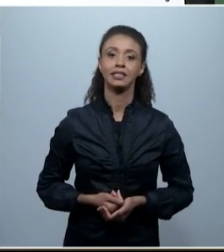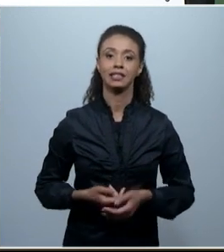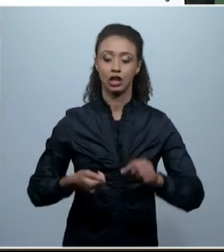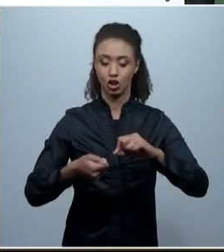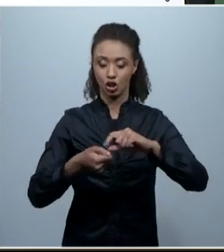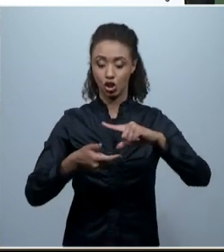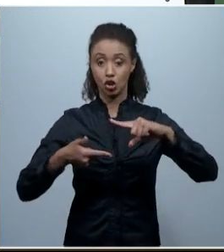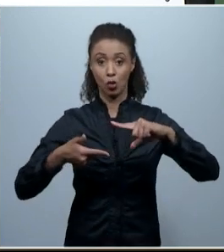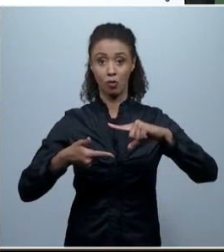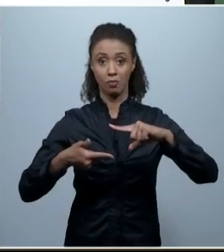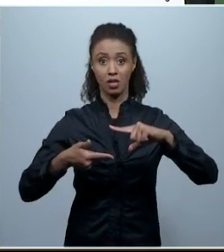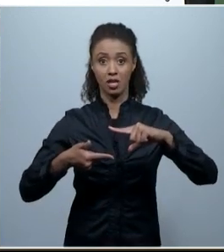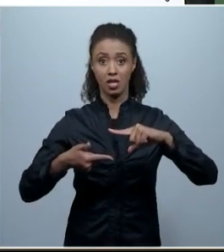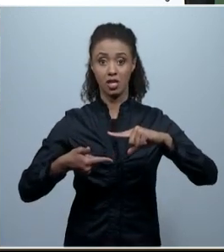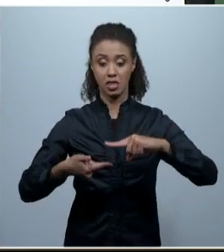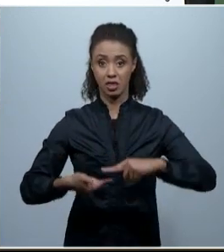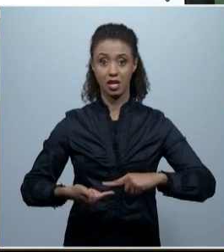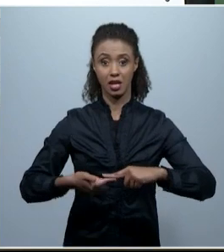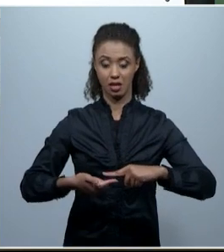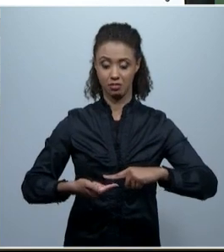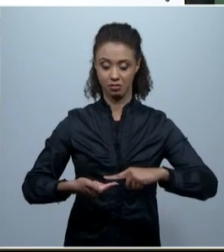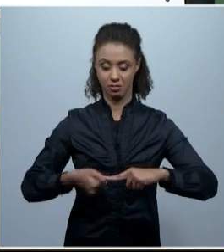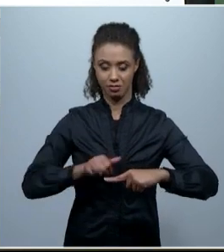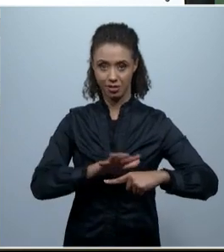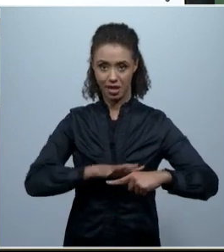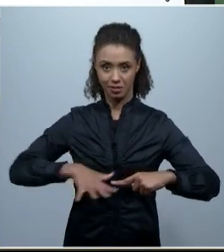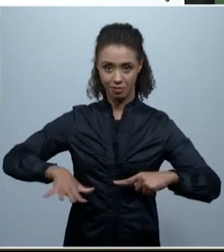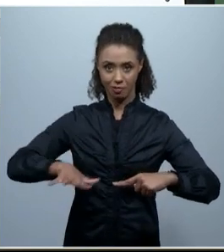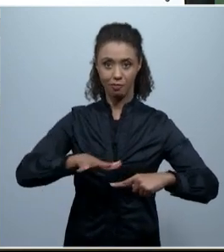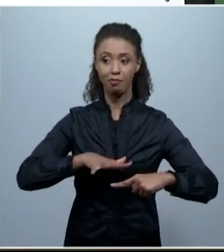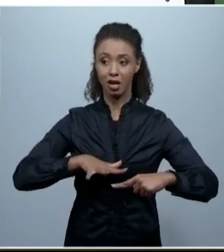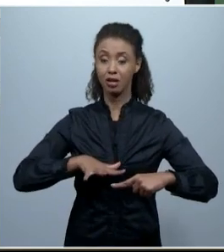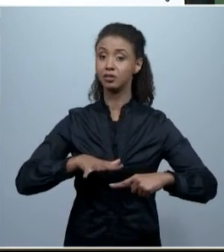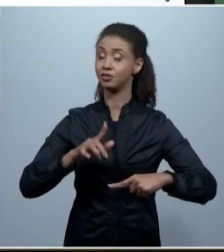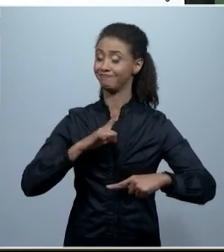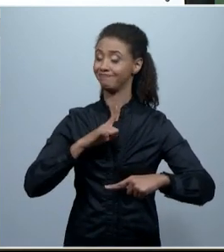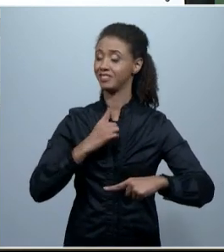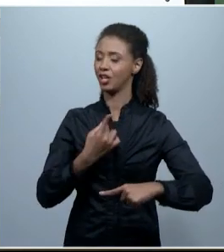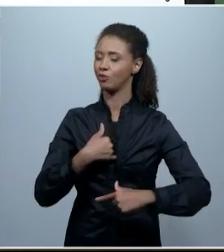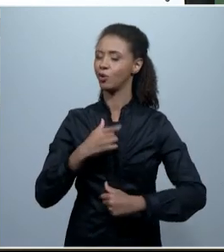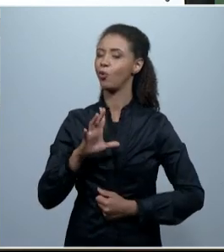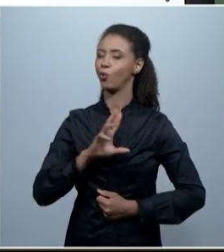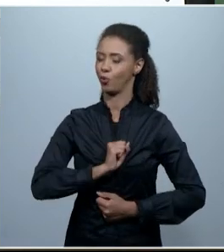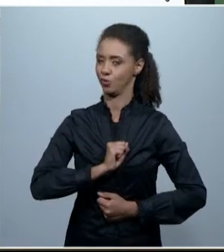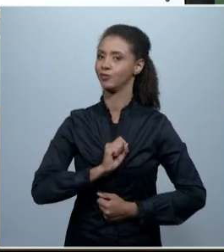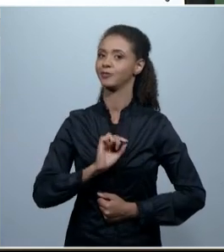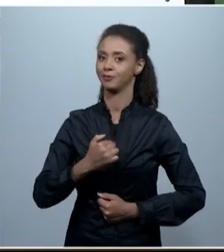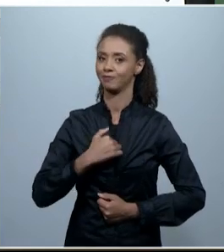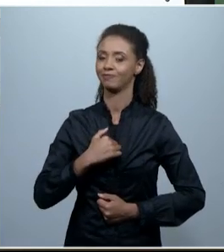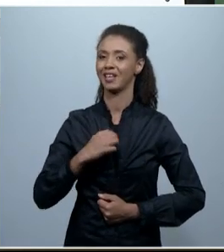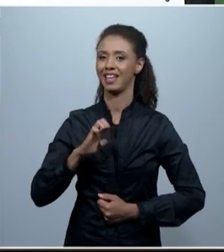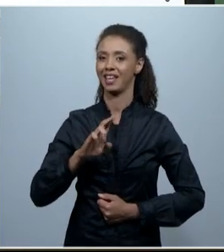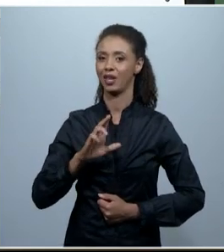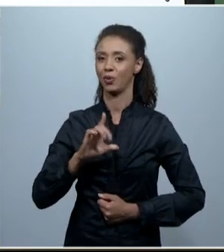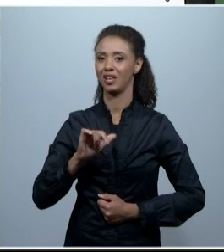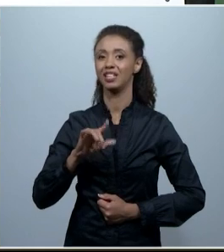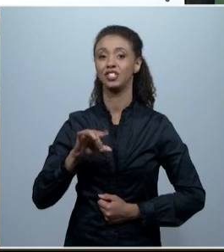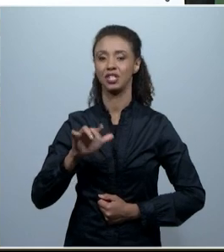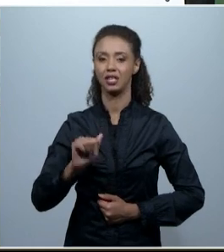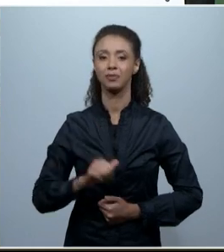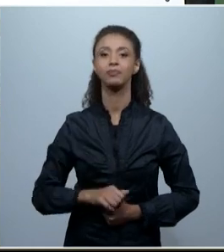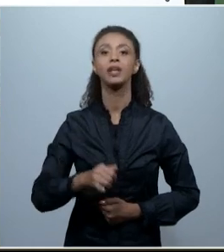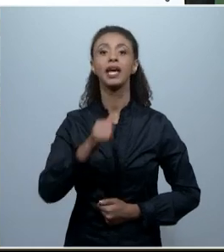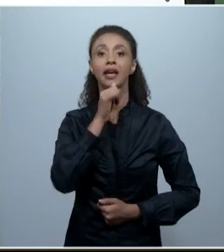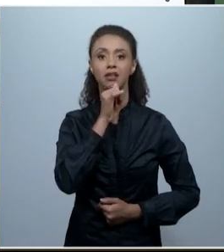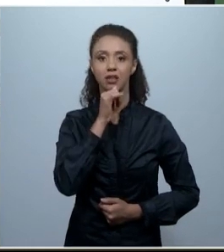espacial por exemplo a geometria euclidiana espacial tem uma coisa que eu gosto muito que essa fórmula que você pega o número de vértices do